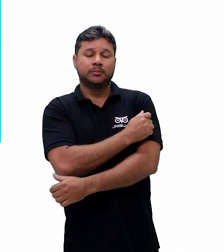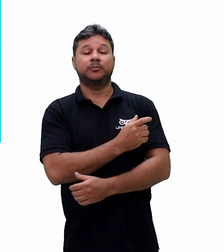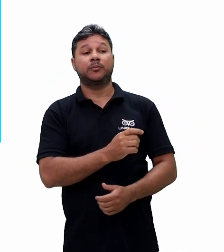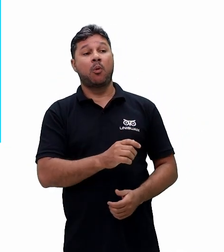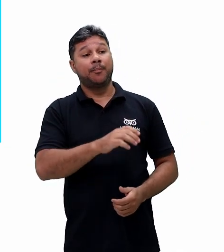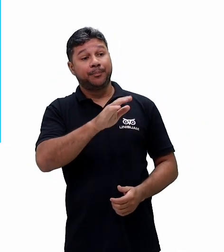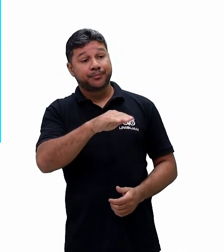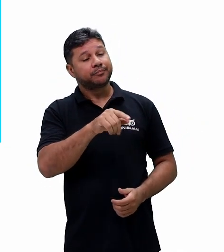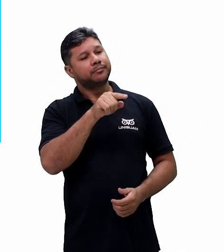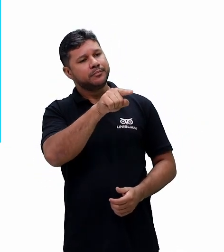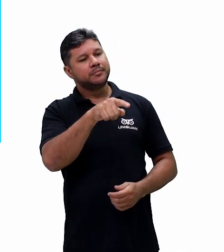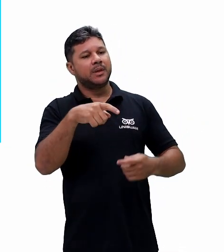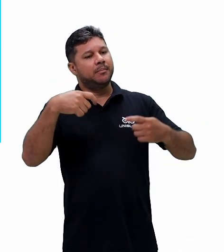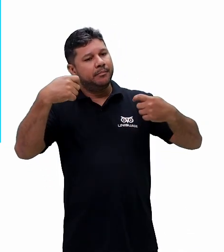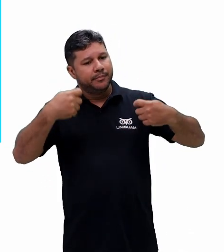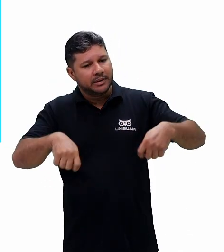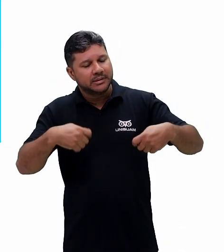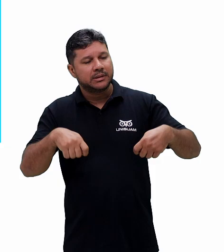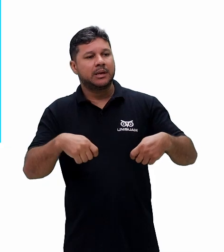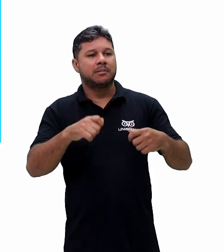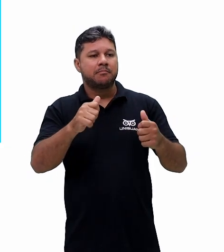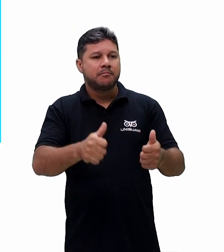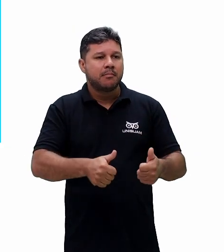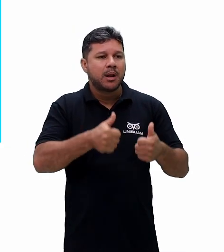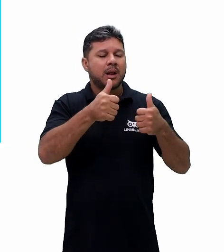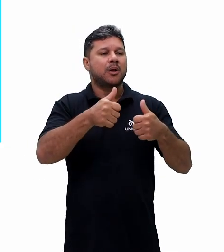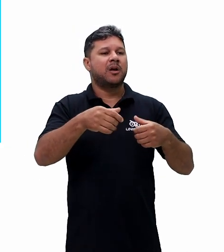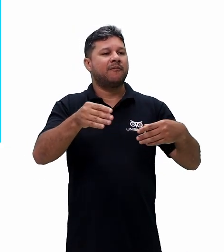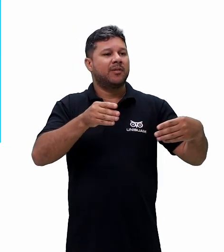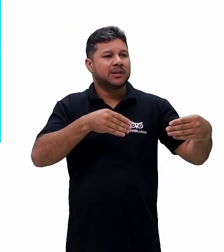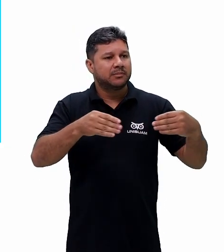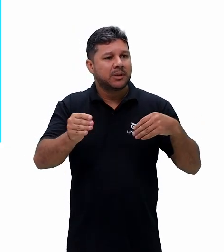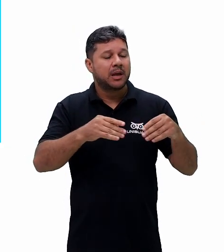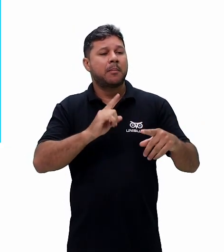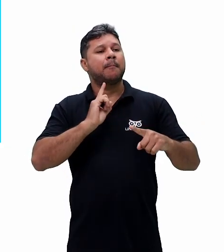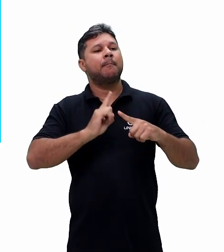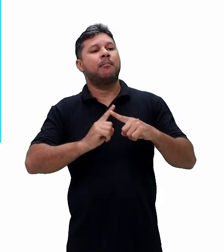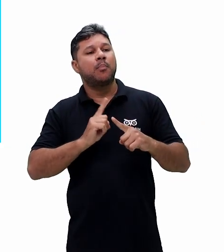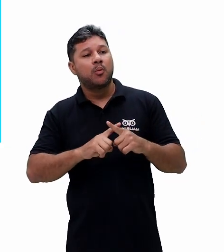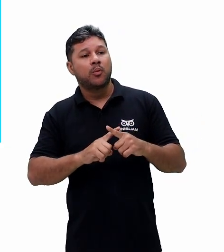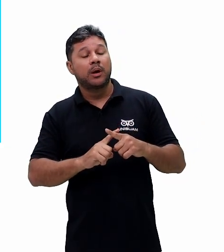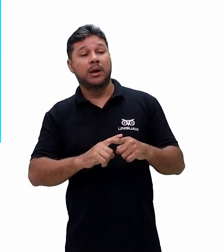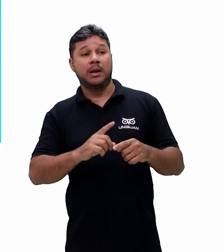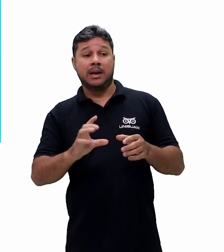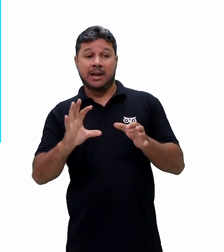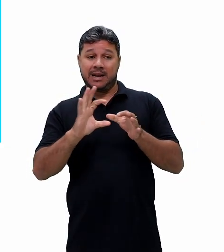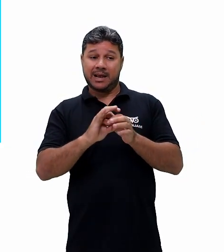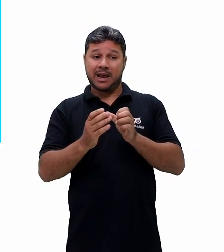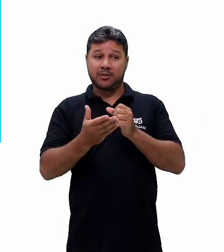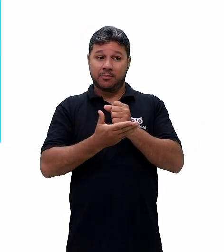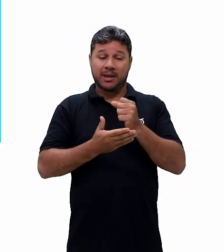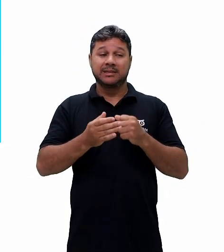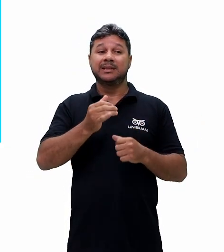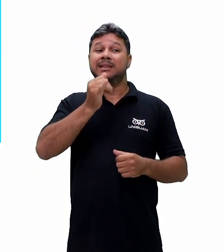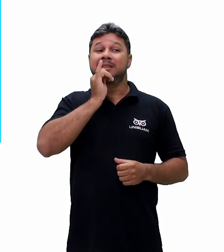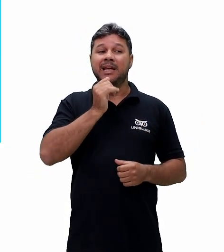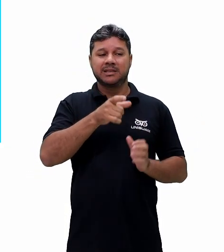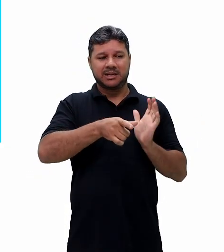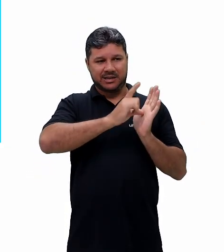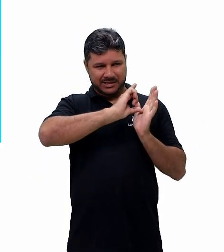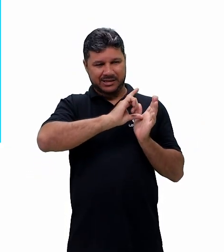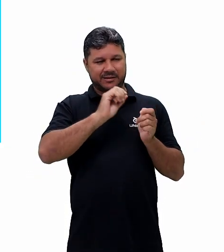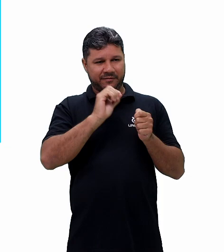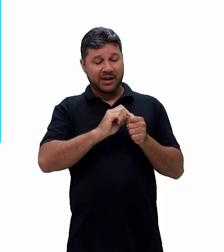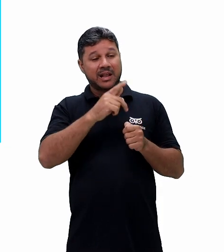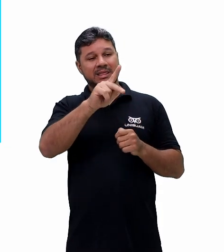dizer para o meu aluno o seguinte: olha, você precisa melhorar a sua flexibilidade, porque, com base no teste que